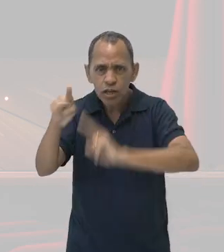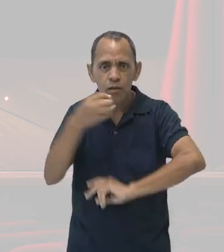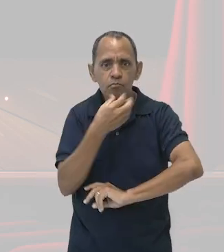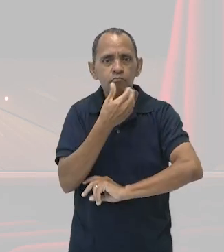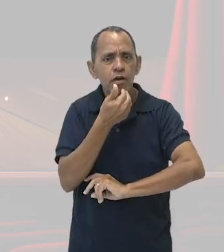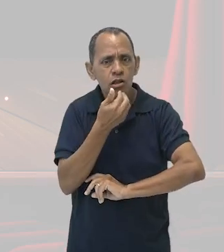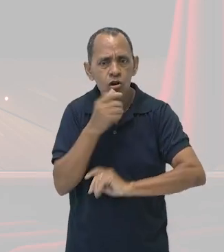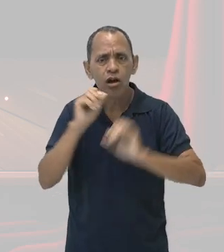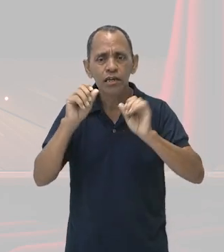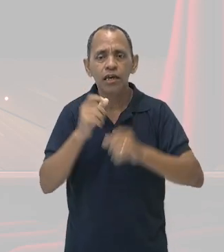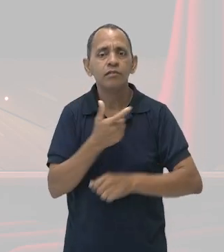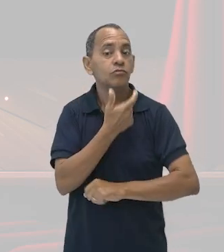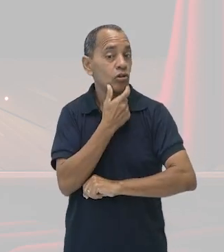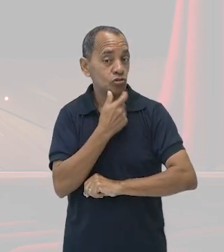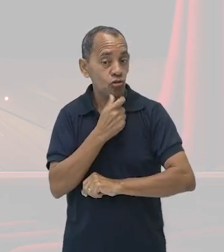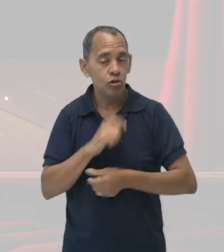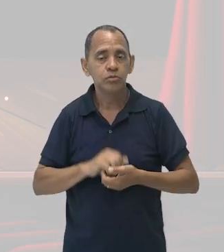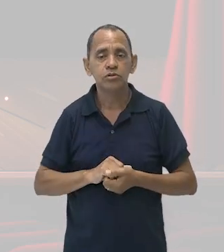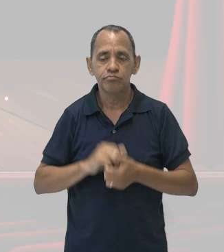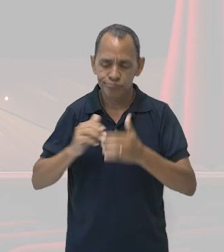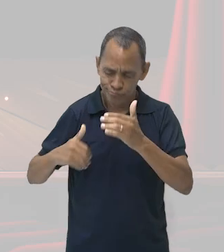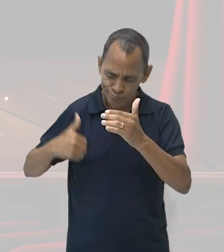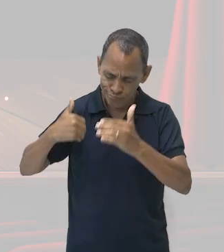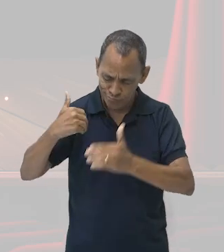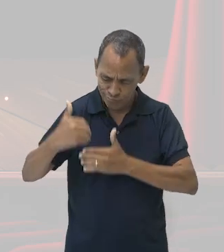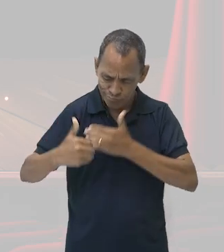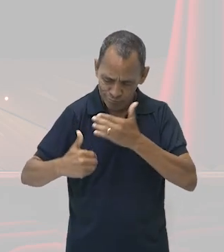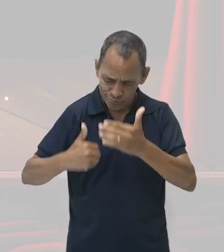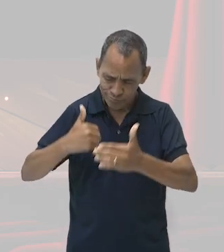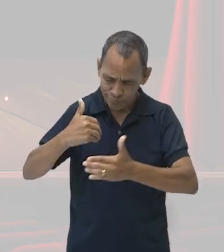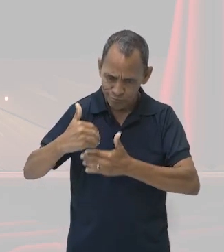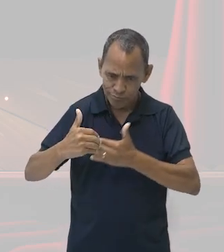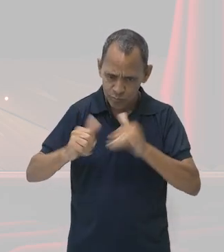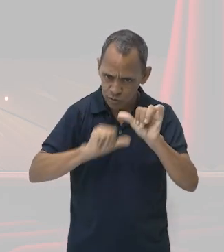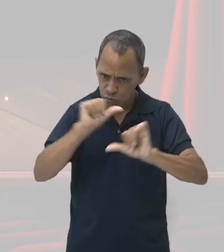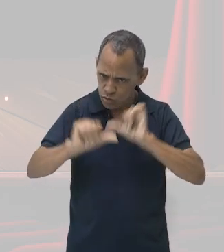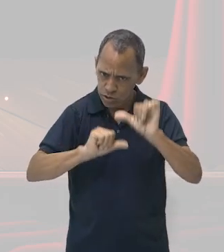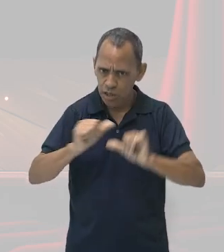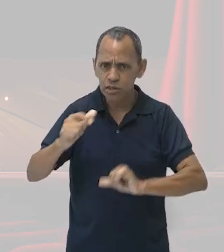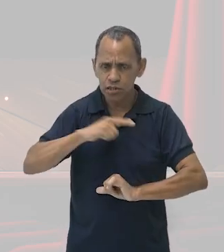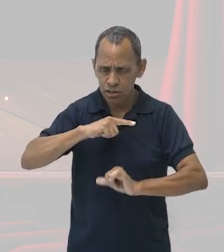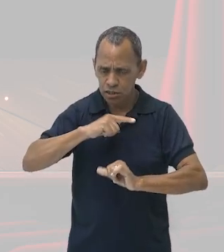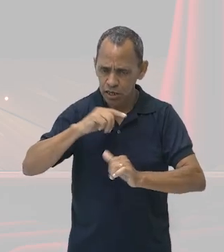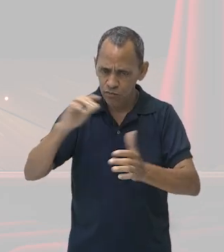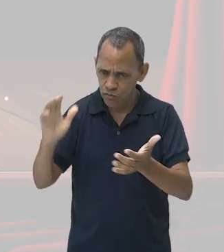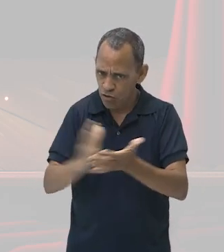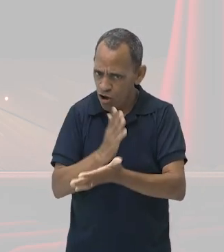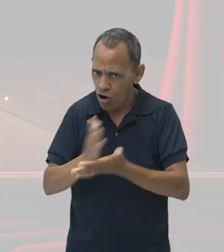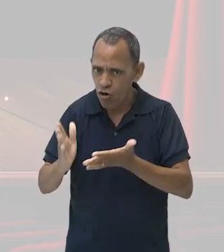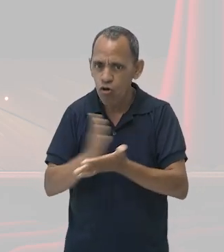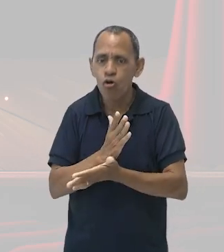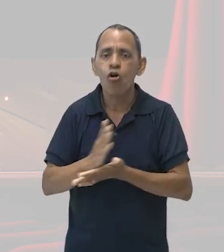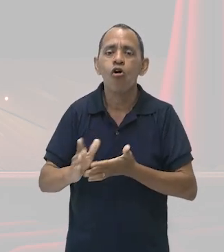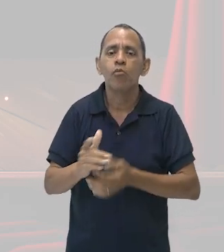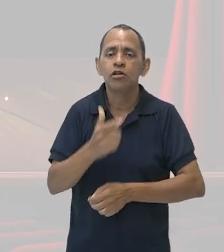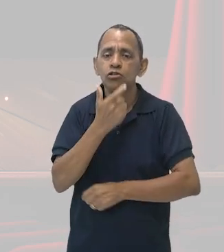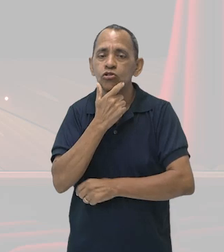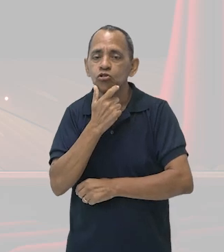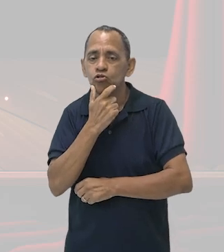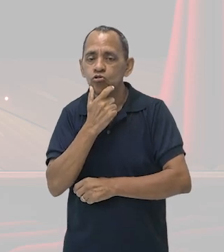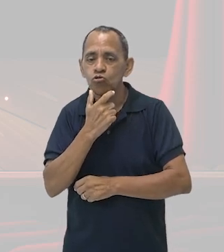homens e foi com o passar da evolução do balé e de algumas transformações que ele ficou visualmente